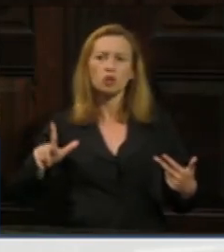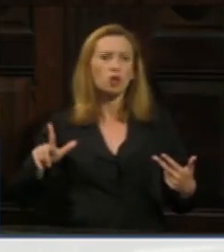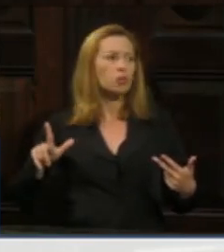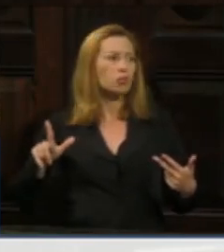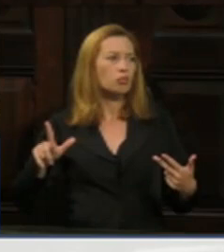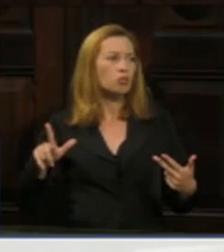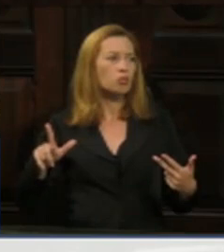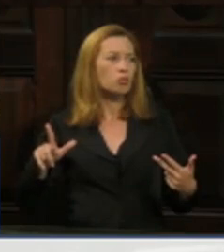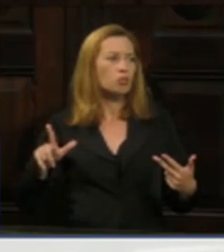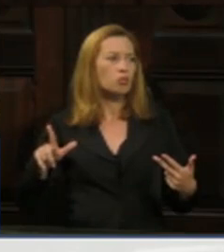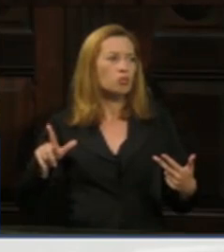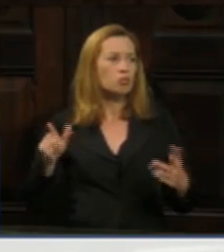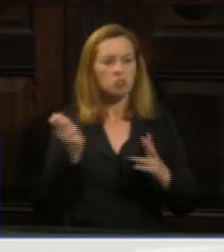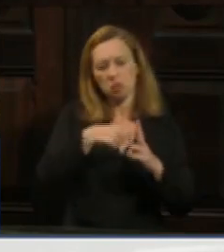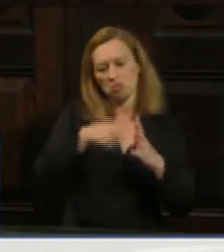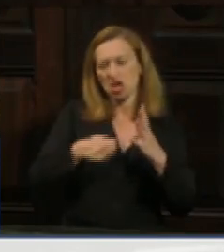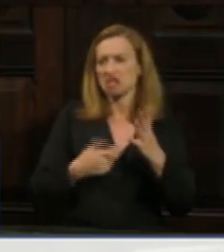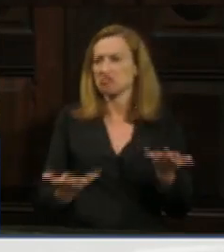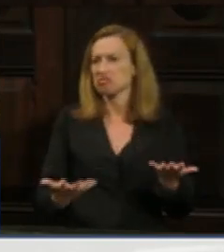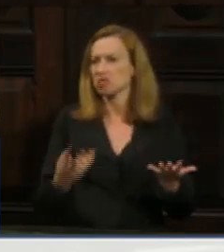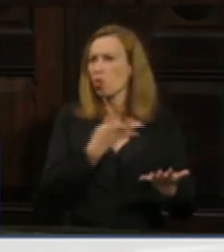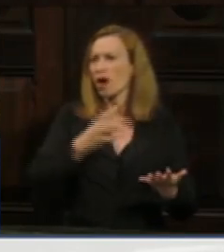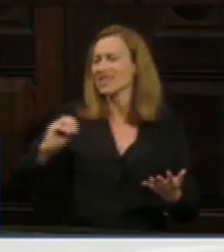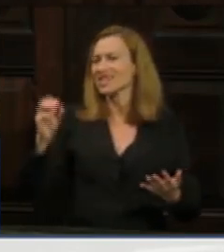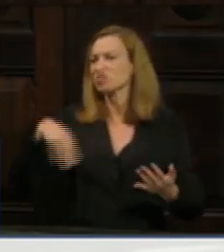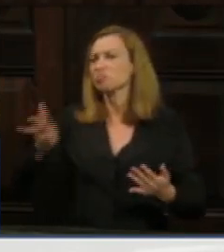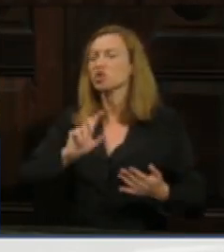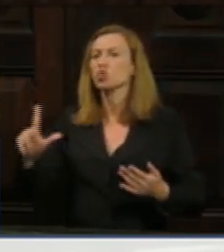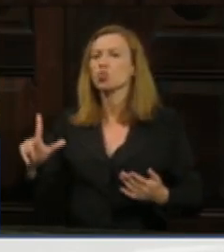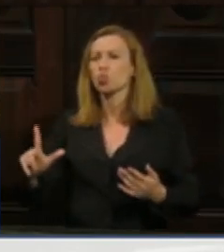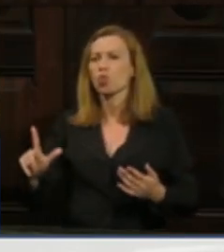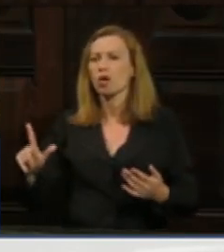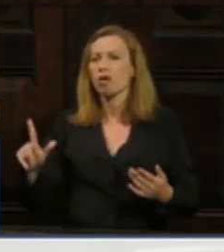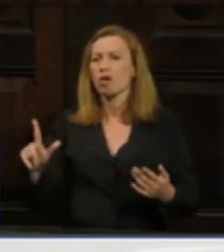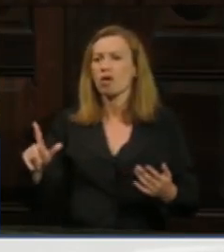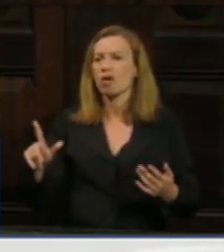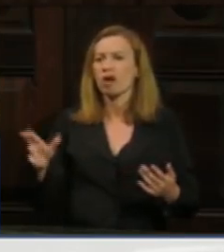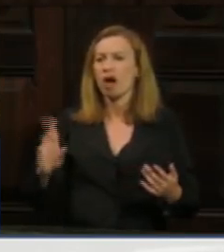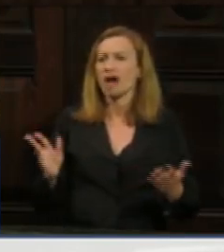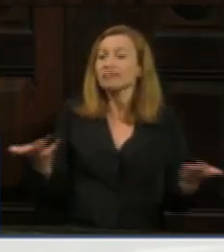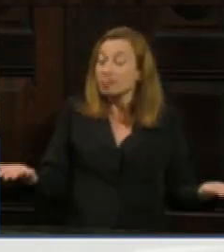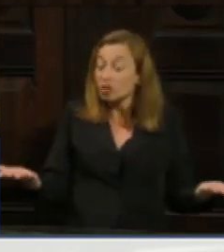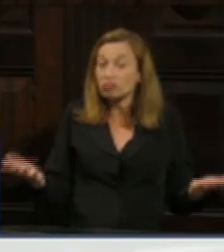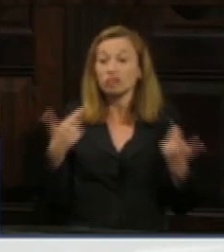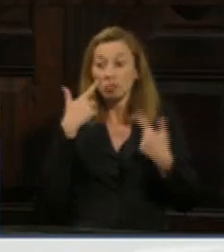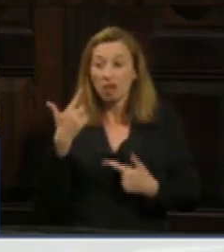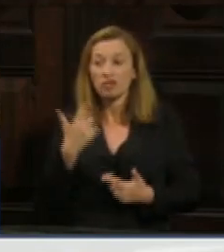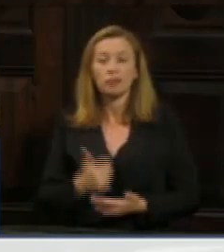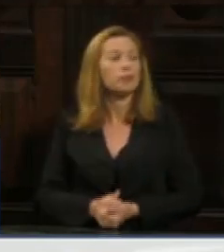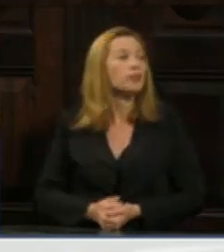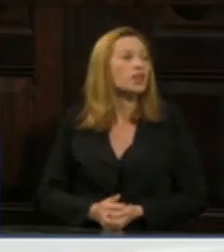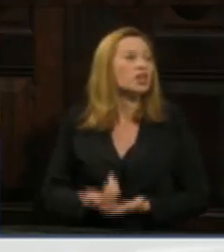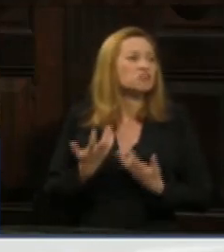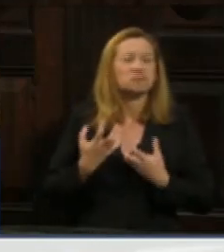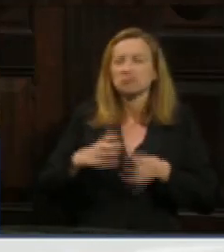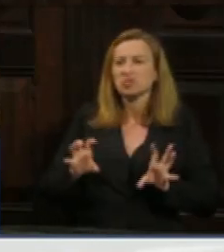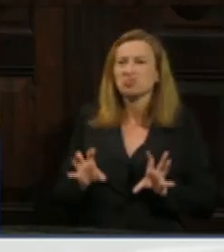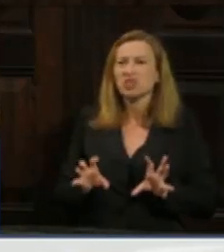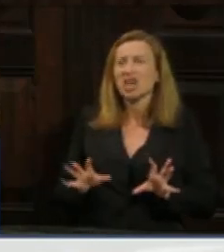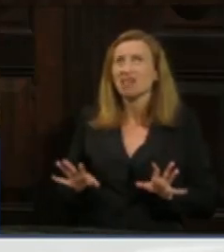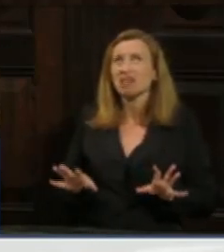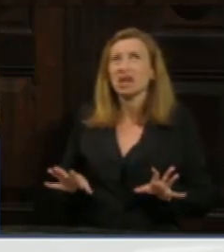prestarão esclarecimentos, enfim, não tem aqui nenhum problema quanto a isso. Mas eu fiquei fazendo essa conta. Não